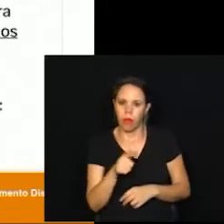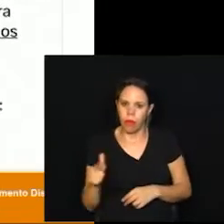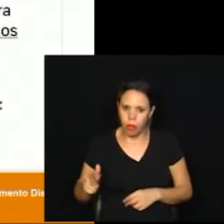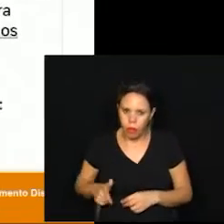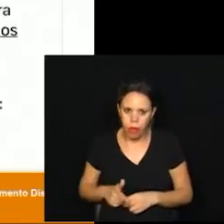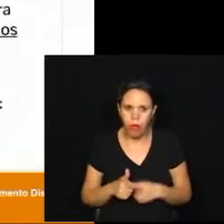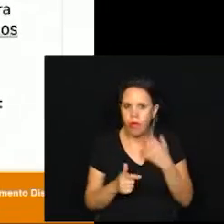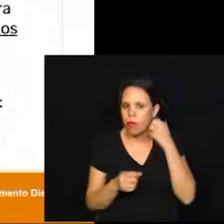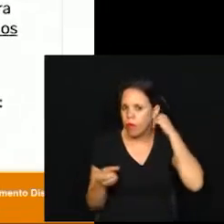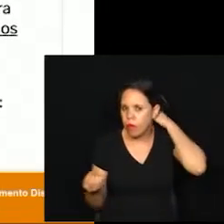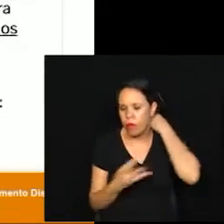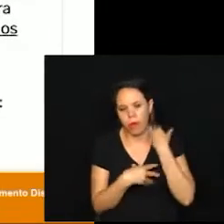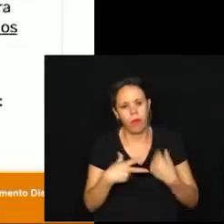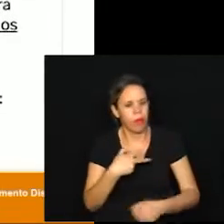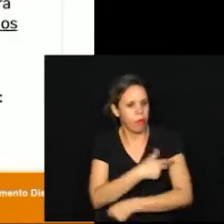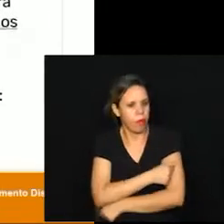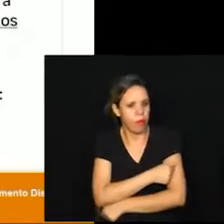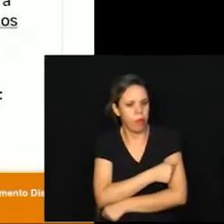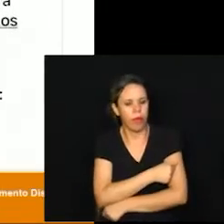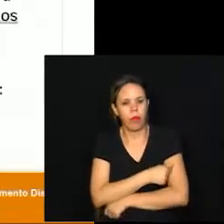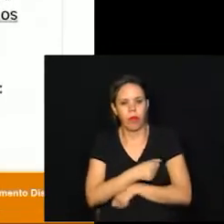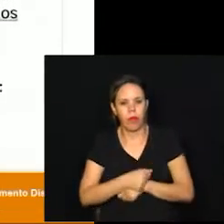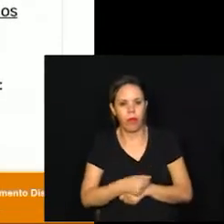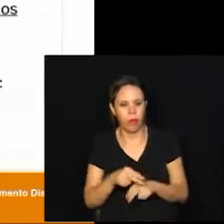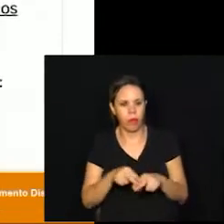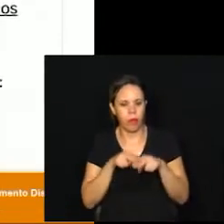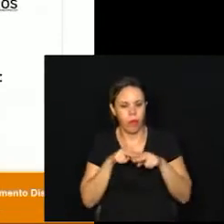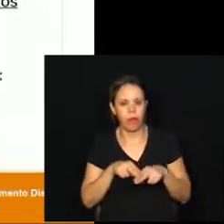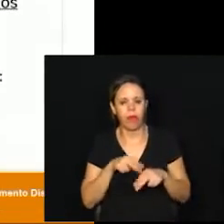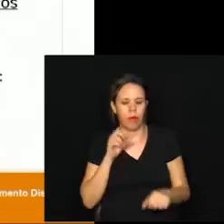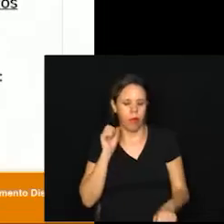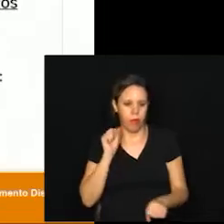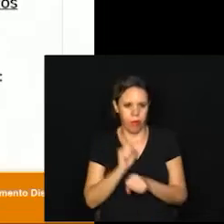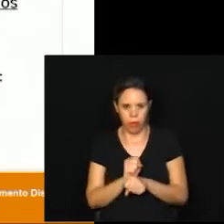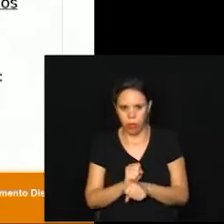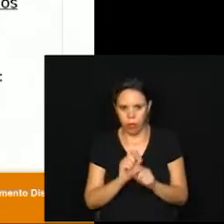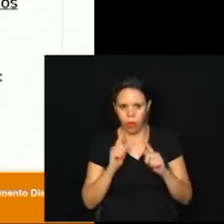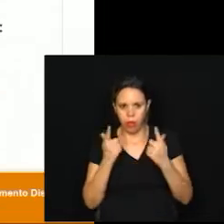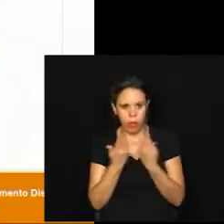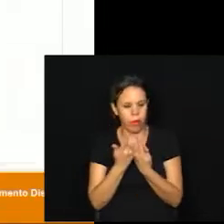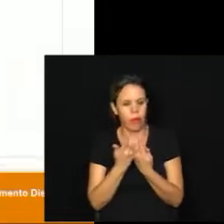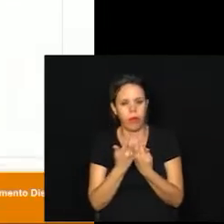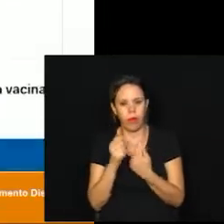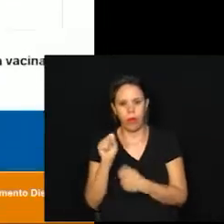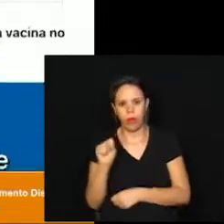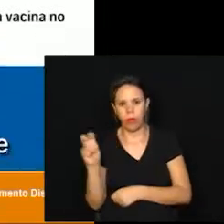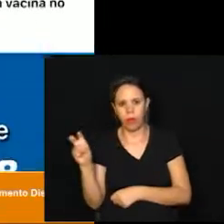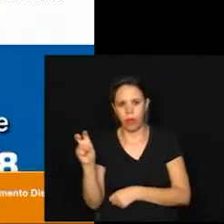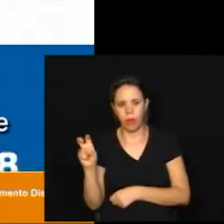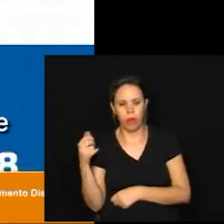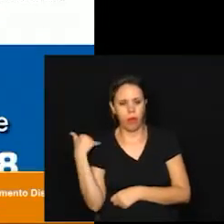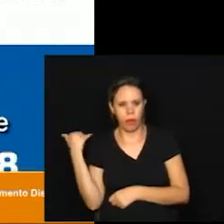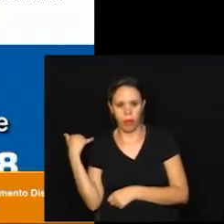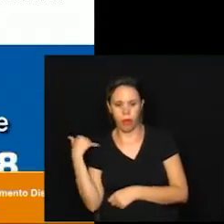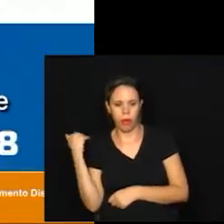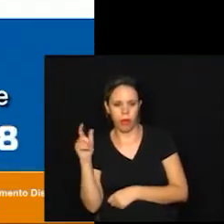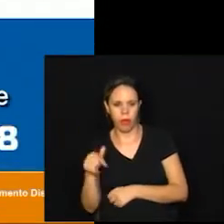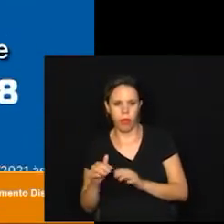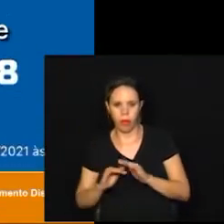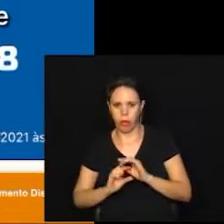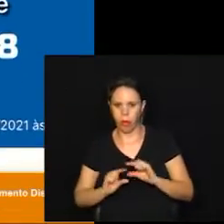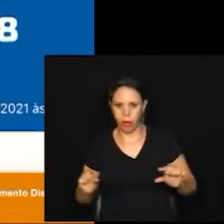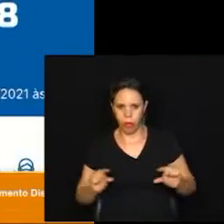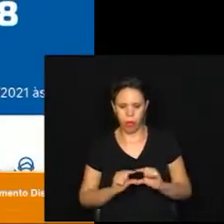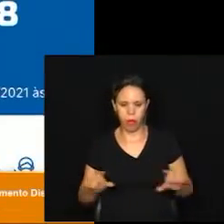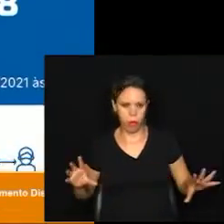temos novas doses de imunizantes, por isso que nós paramos no grupo de 85 anos. E aqui embaixo,